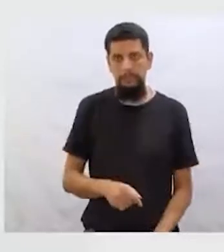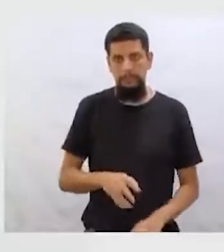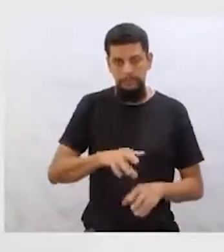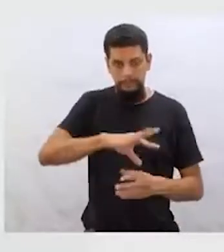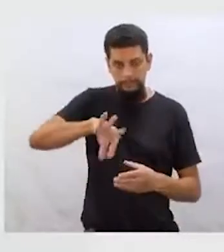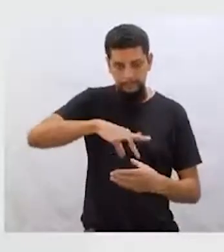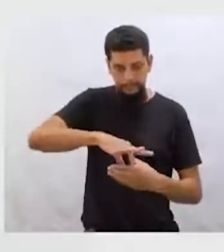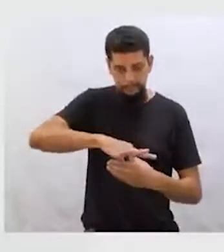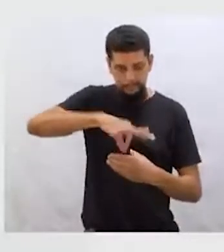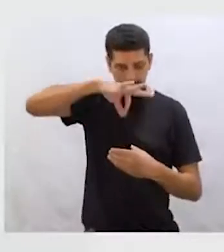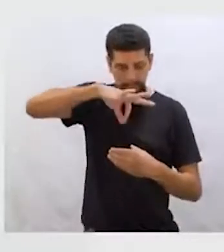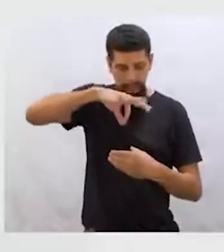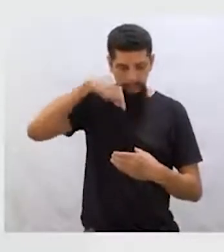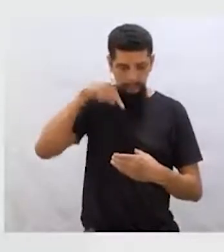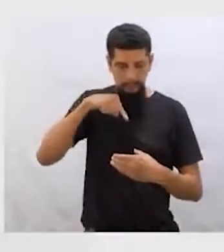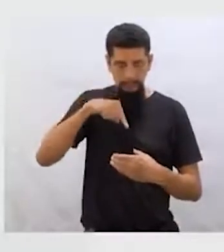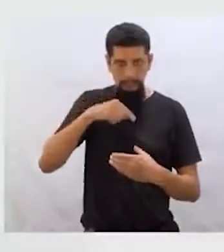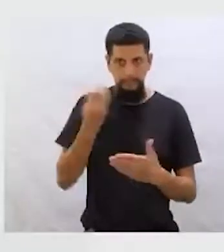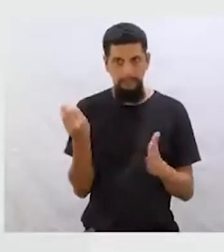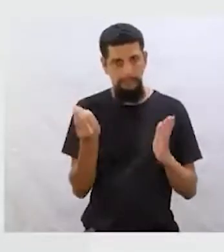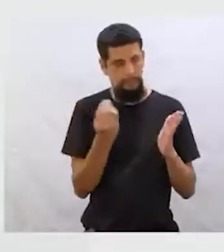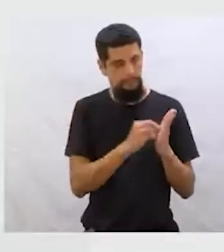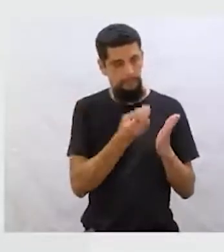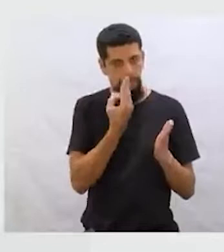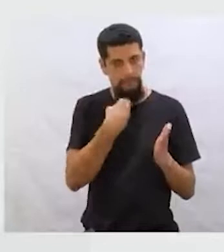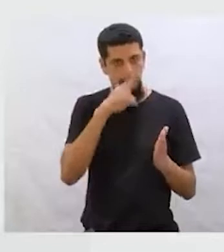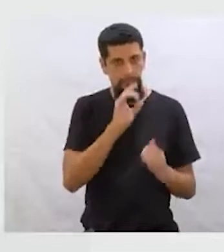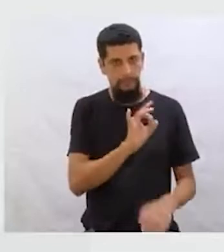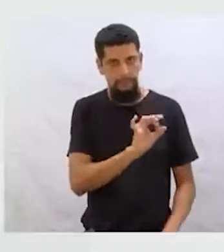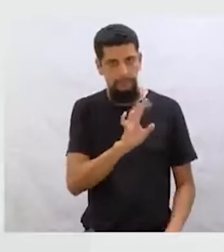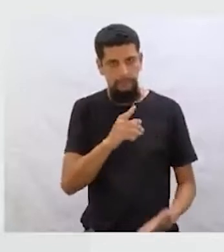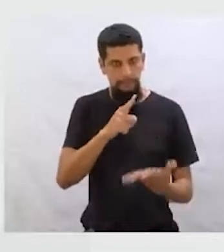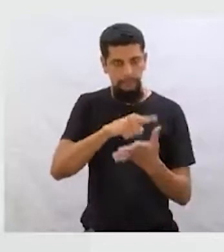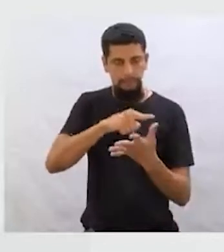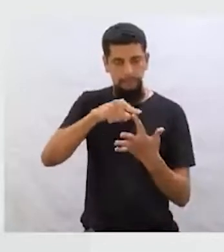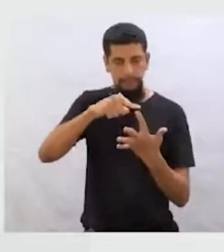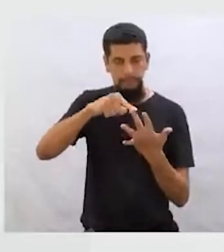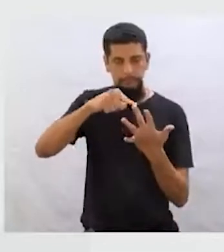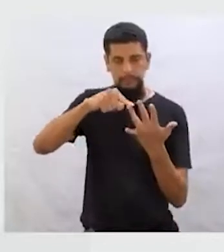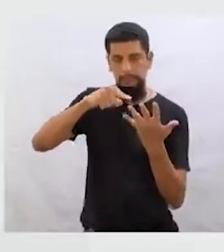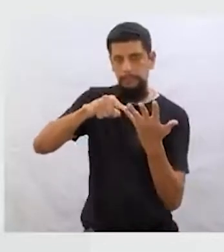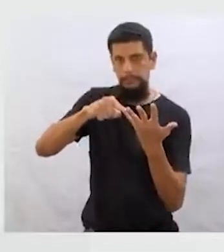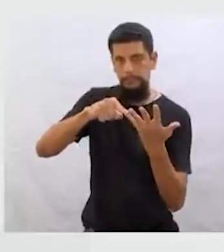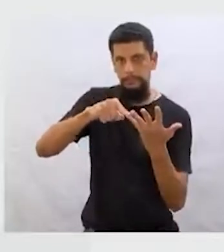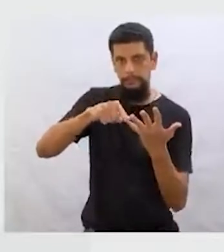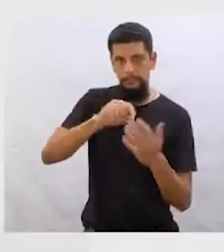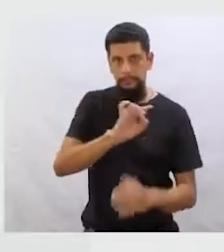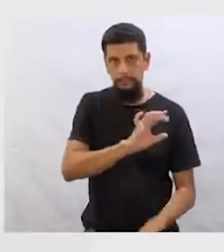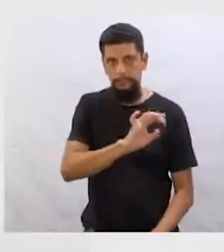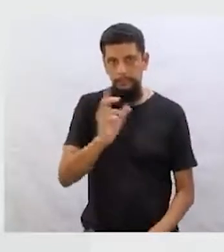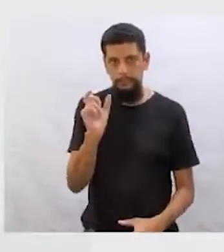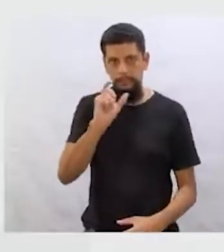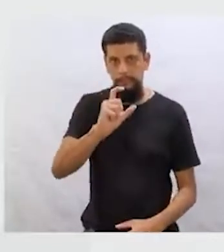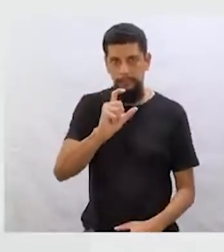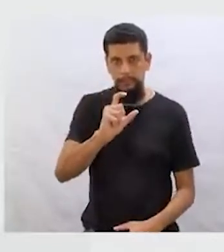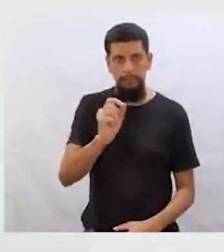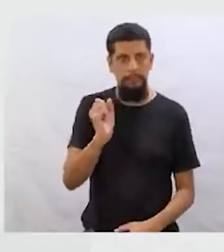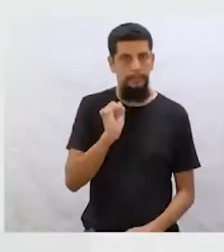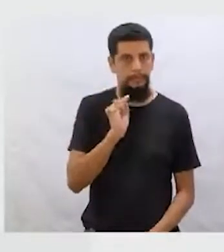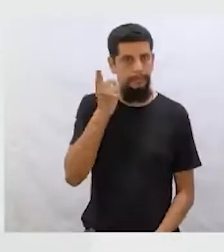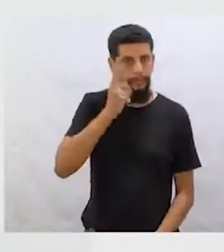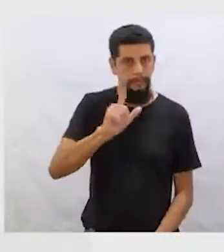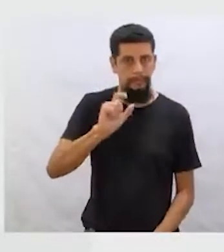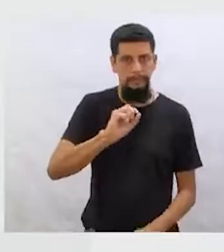e sortear uma delas. Colocar um palito em cada dedo de acordo com a ficha sorteada. Ganha